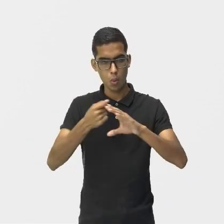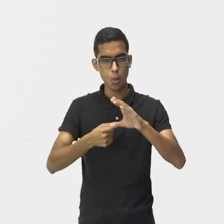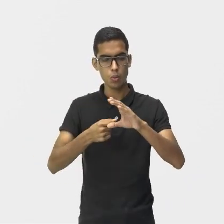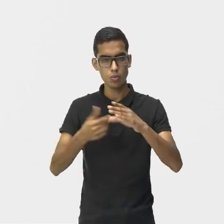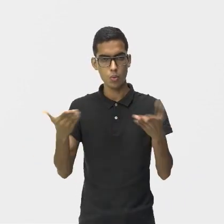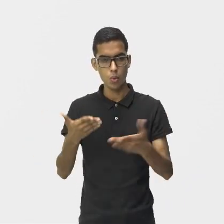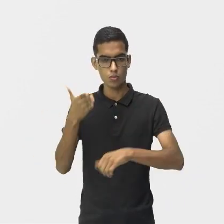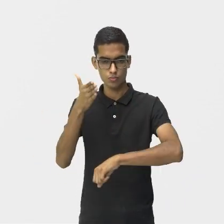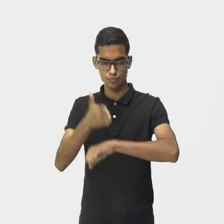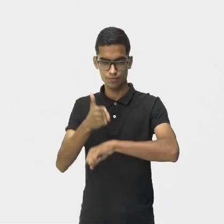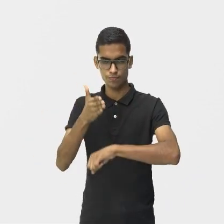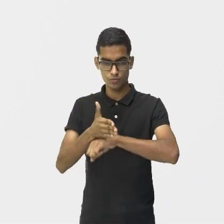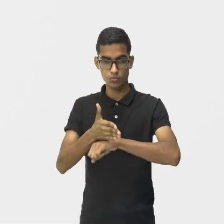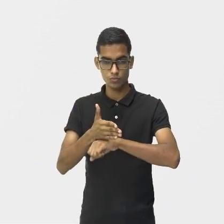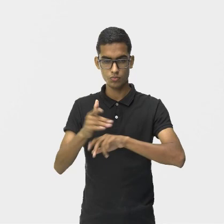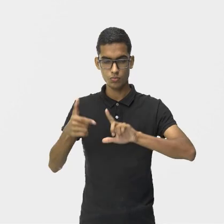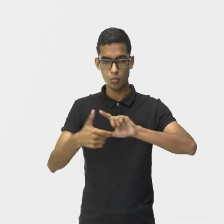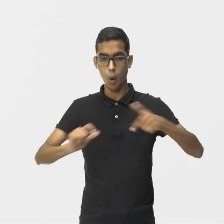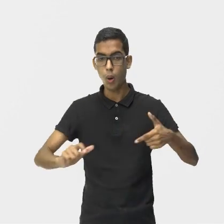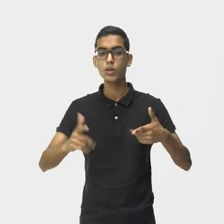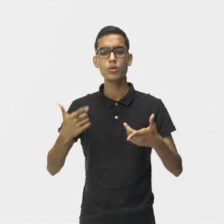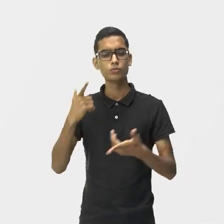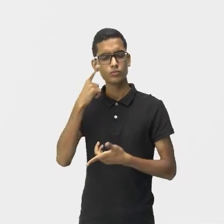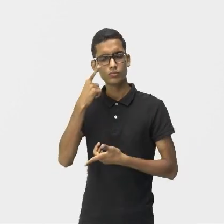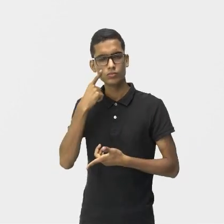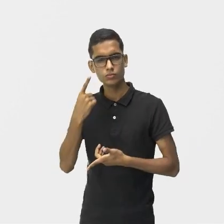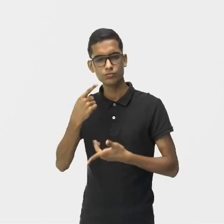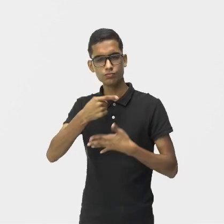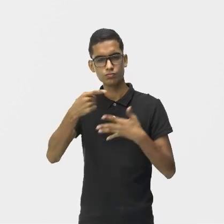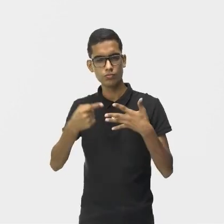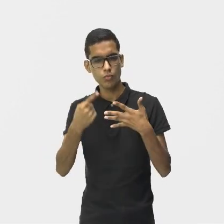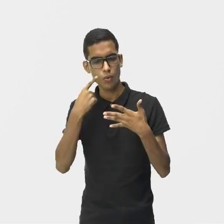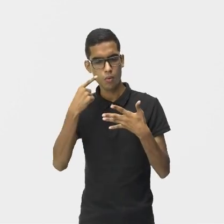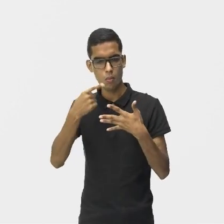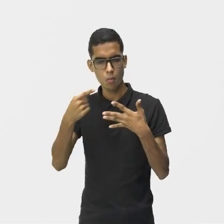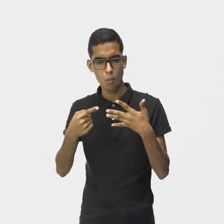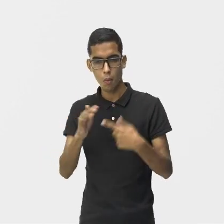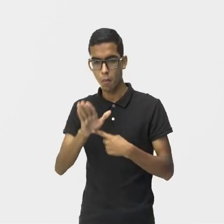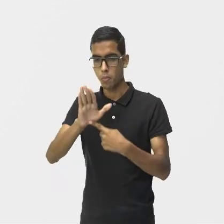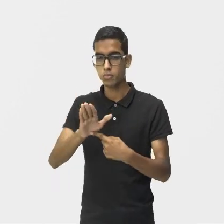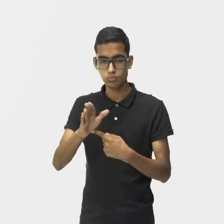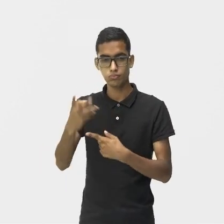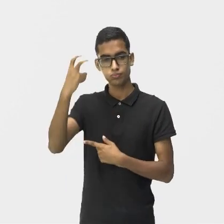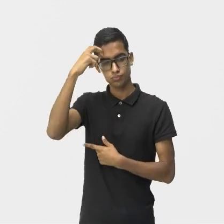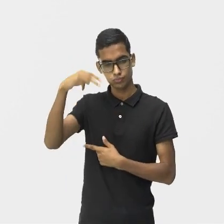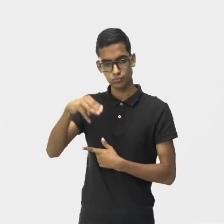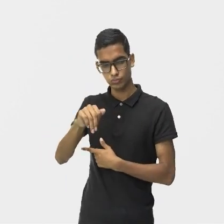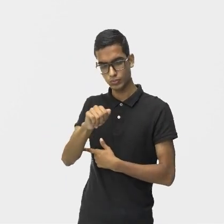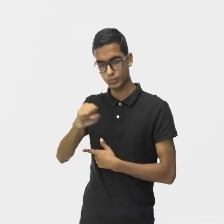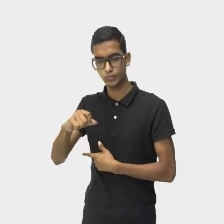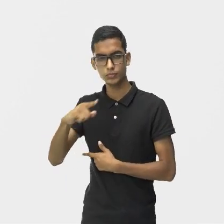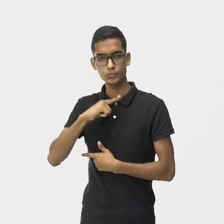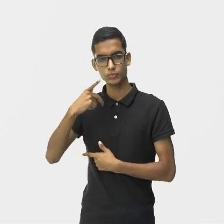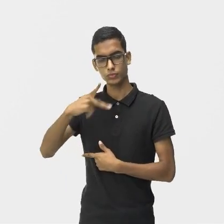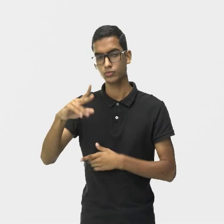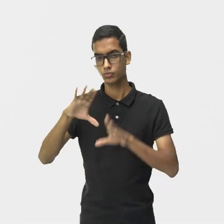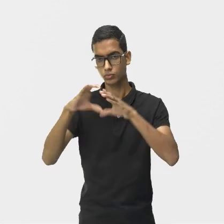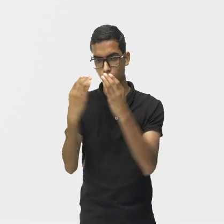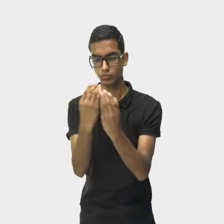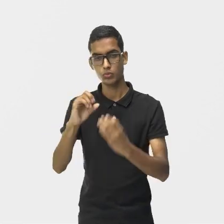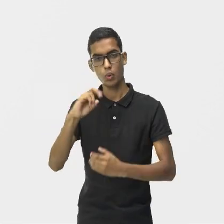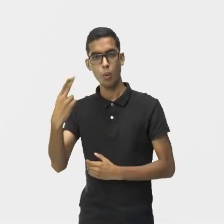Identifique elementos da cultura de massa presentes em sua comunidade ou